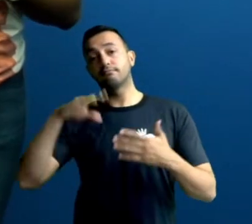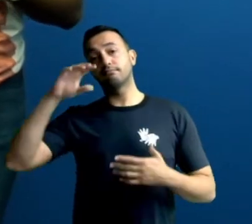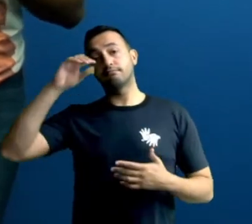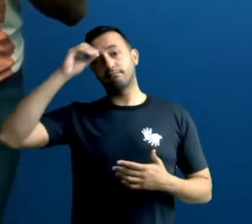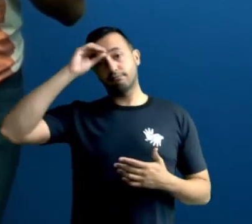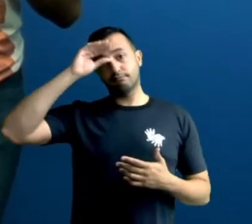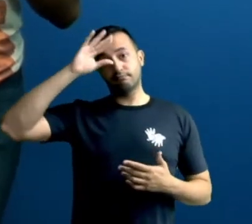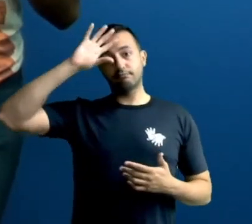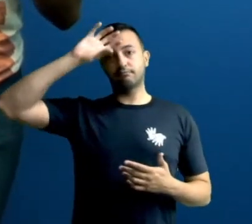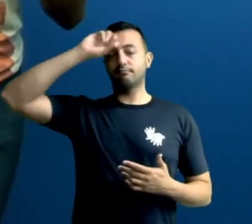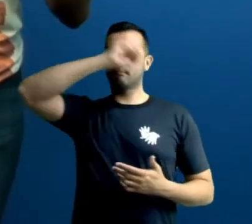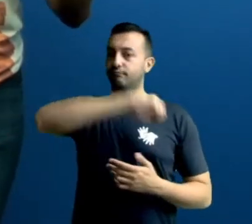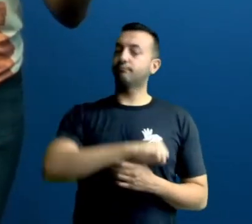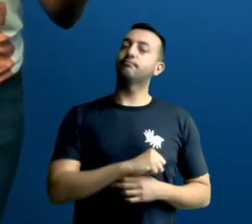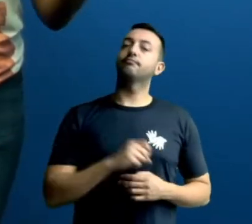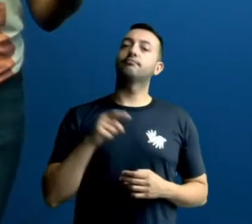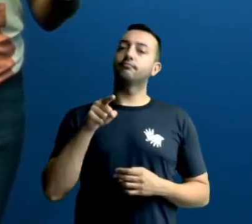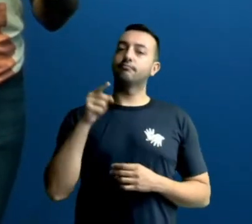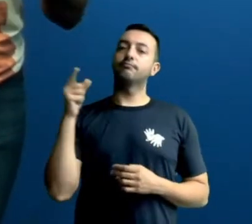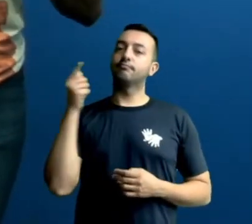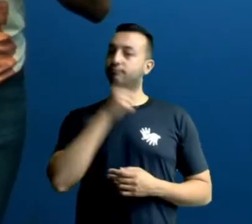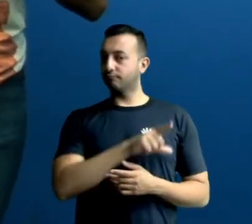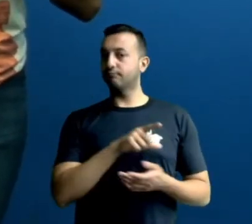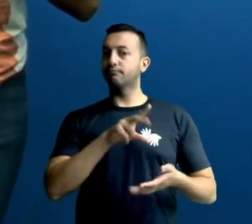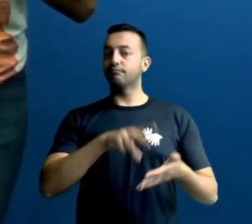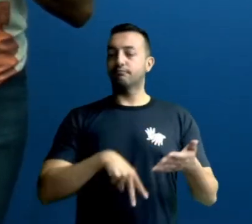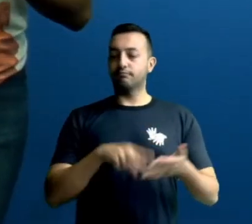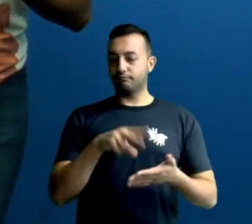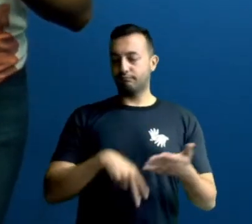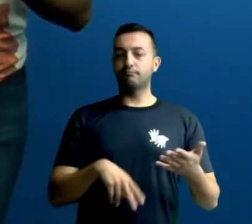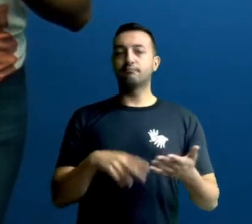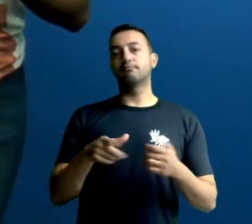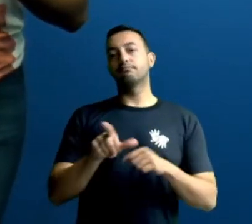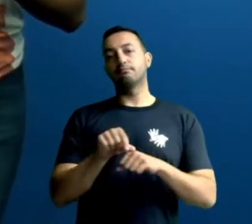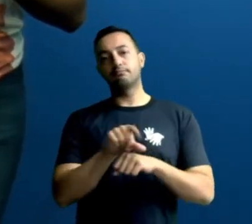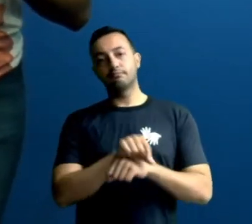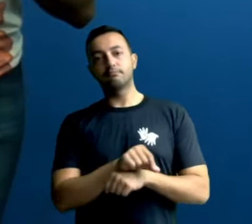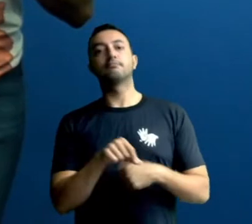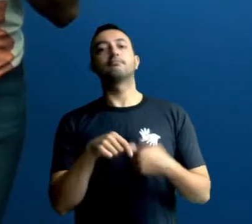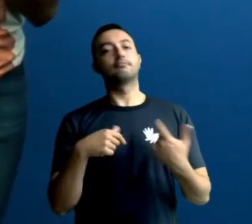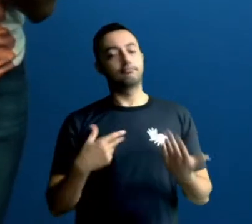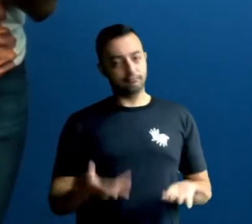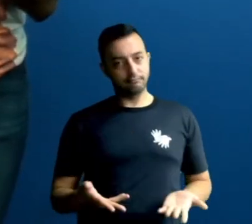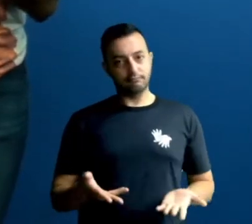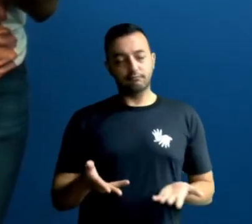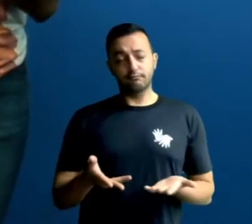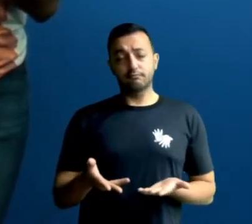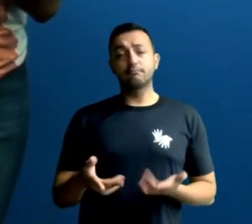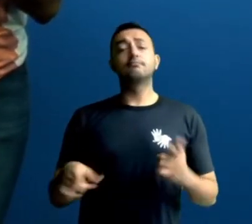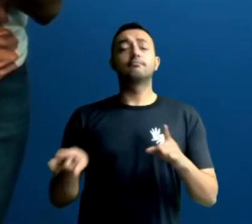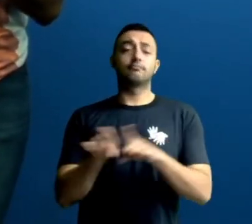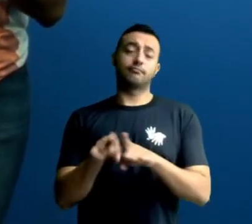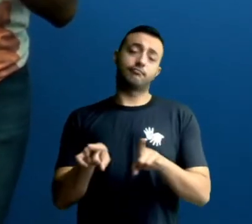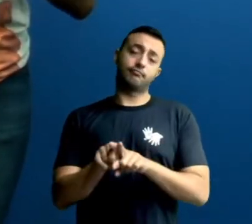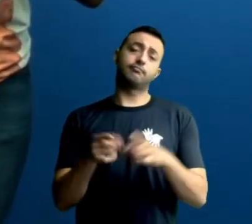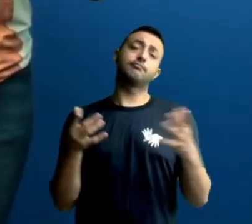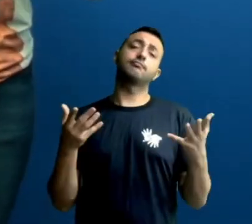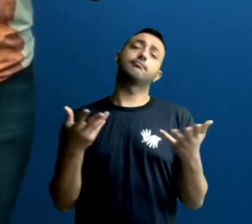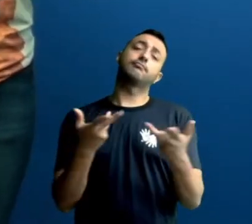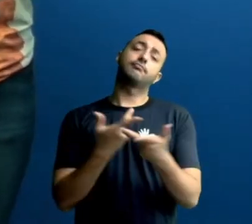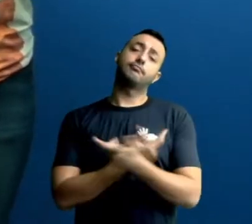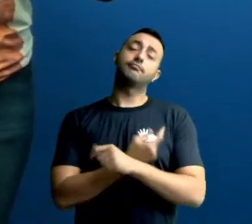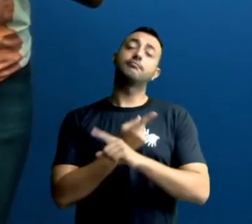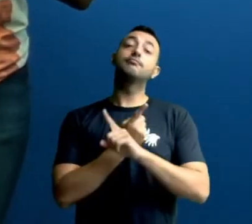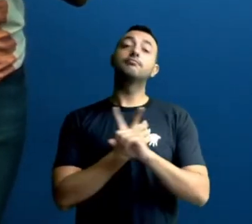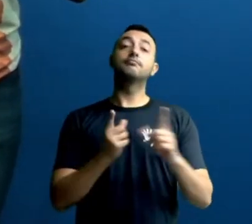esse grau e aí você chega a leituras de artigos, por exemplo, que são também maravilhosos, mas que têm